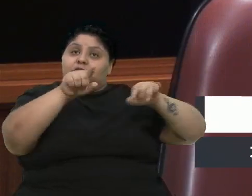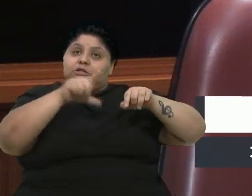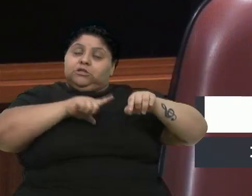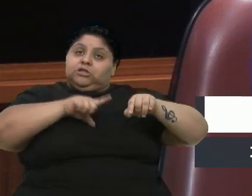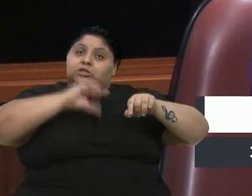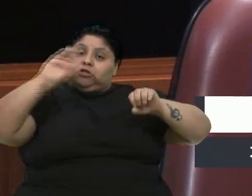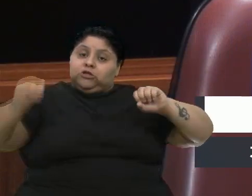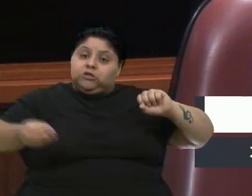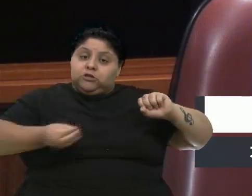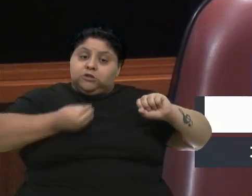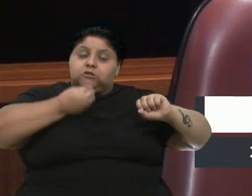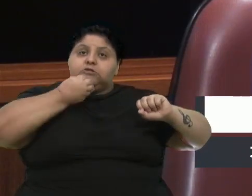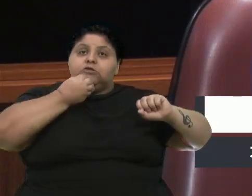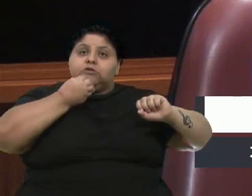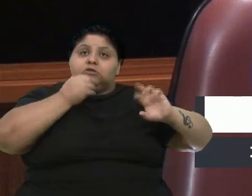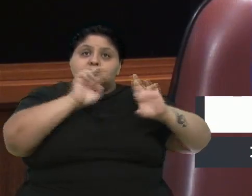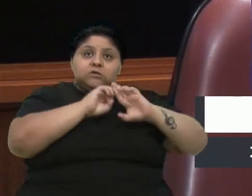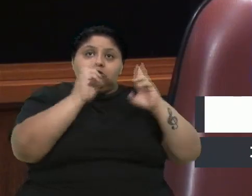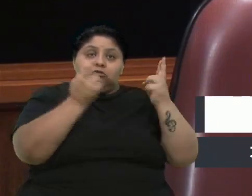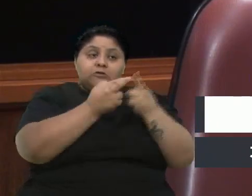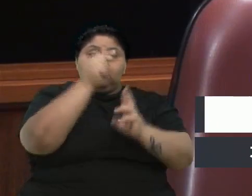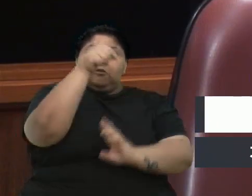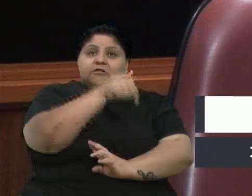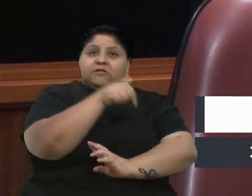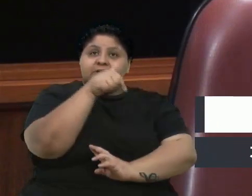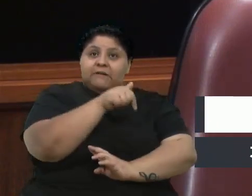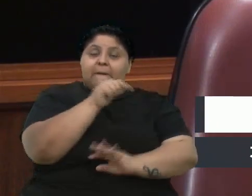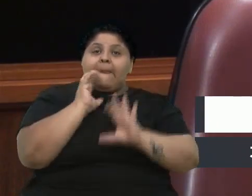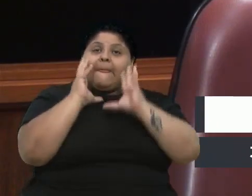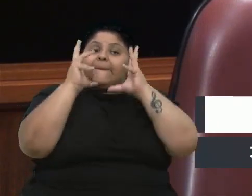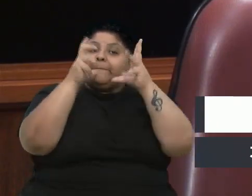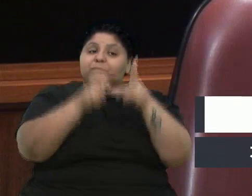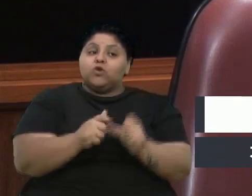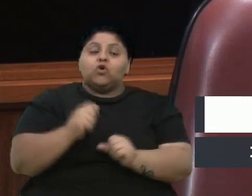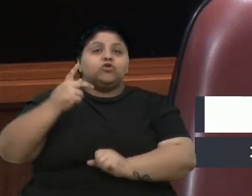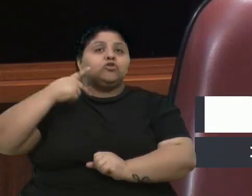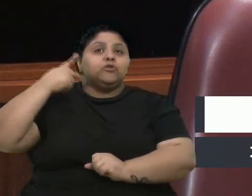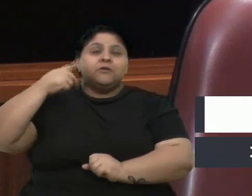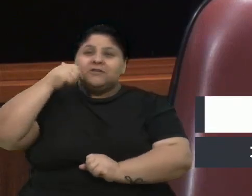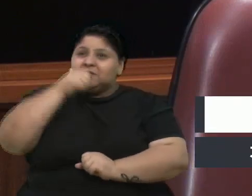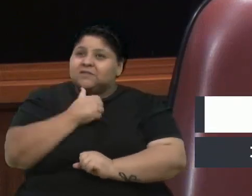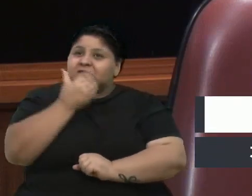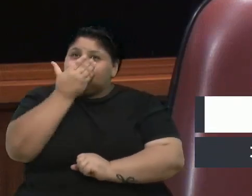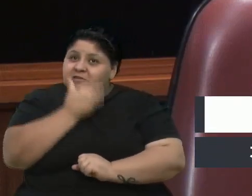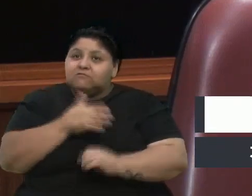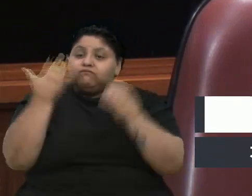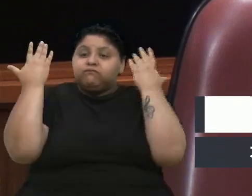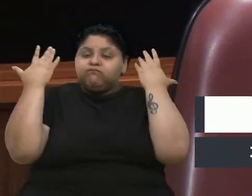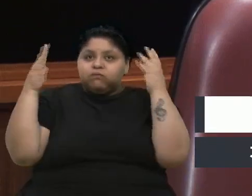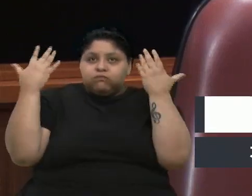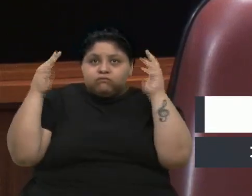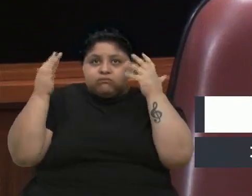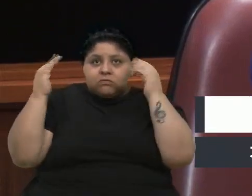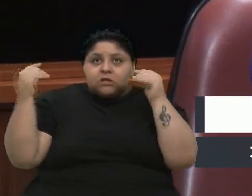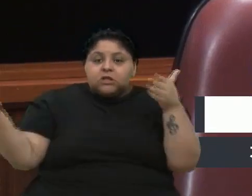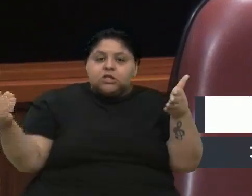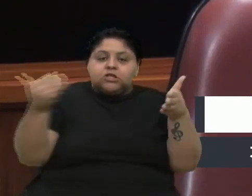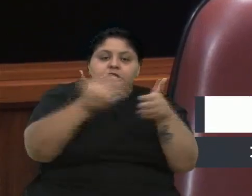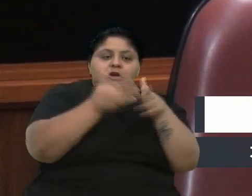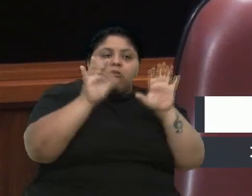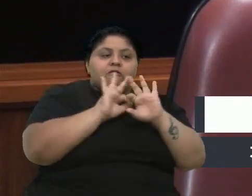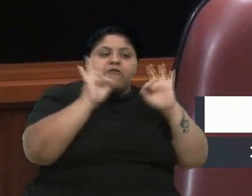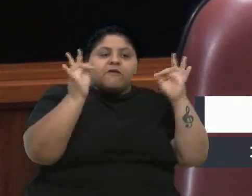homenagear numa sessão aqui, onde todos os vereadores, vereadoras parabenizaram, veio a família que